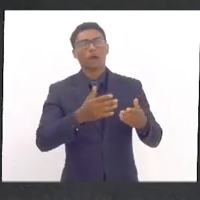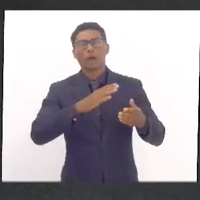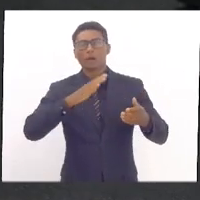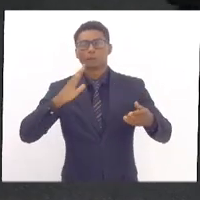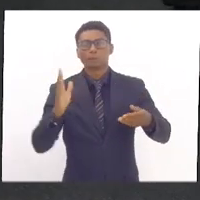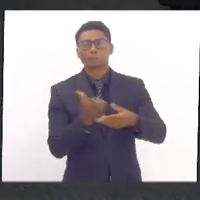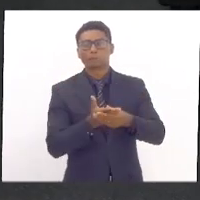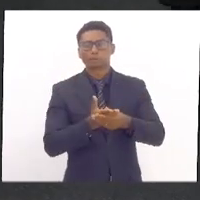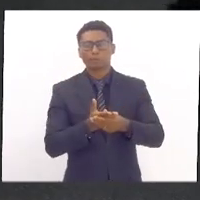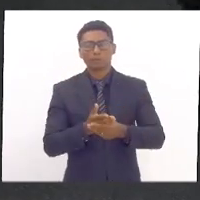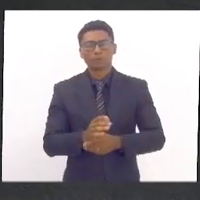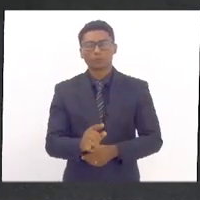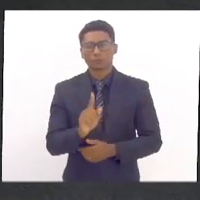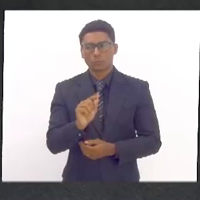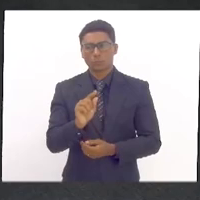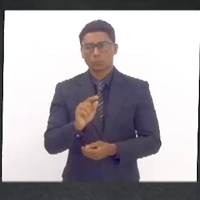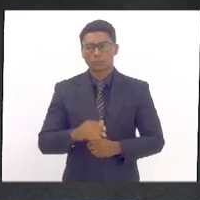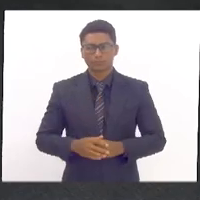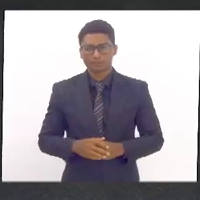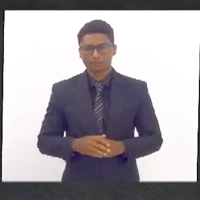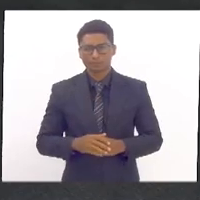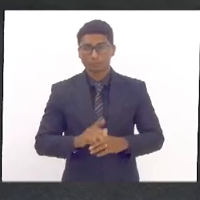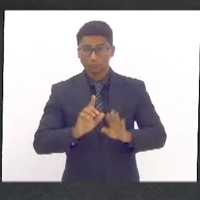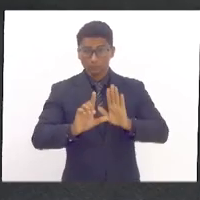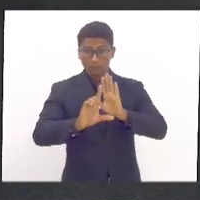considerou a lei do